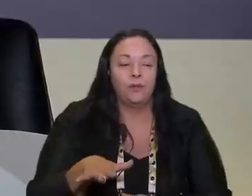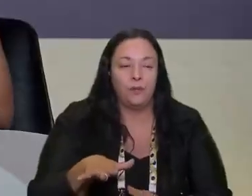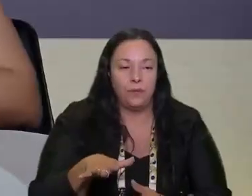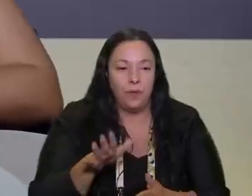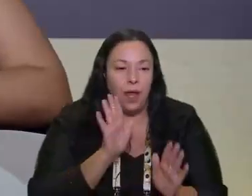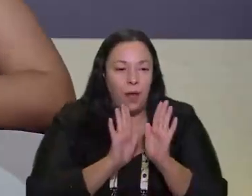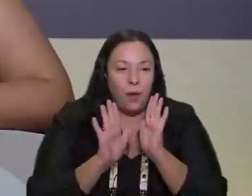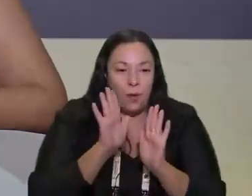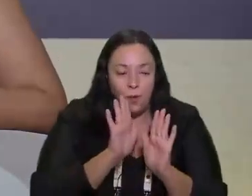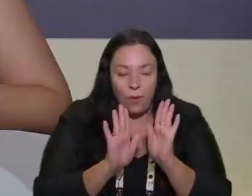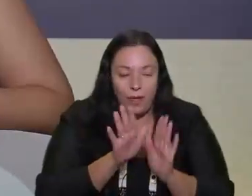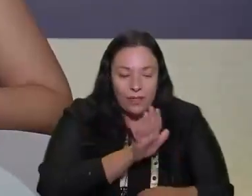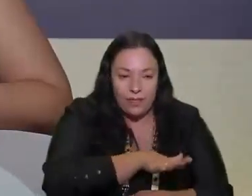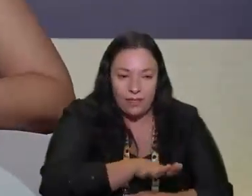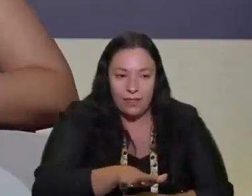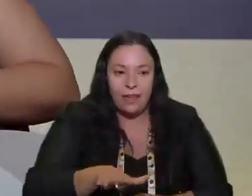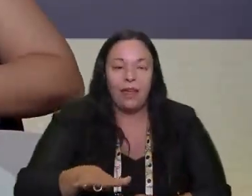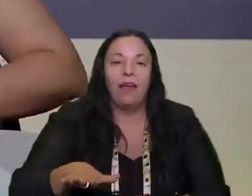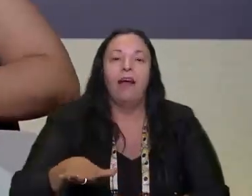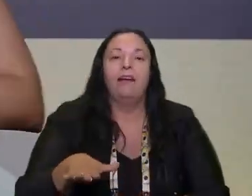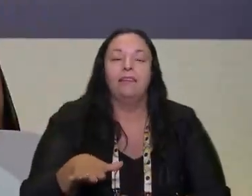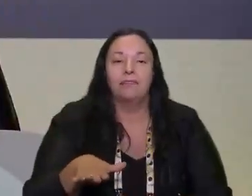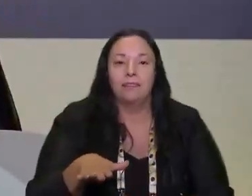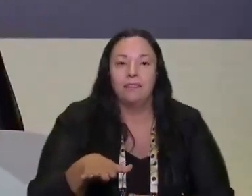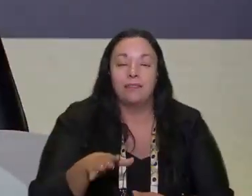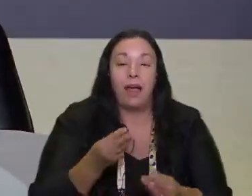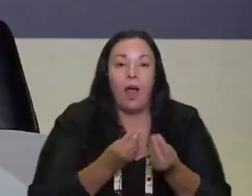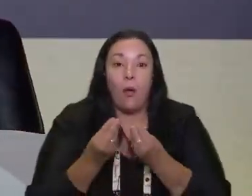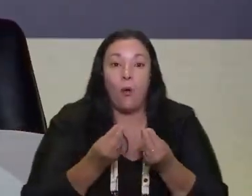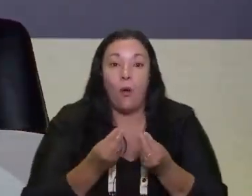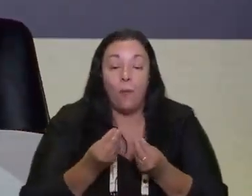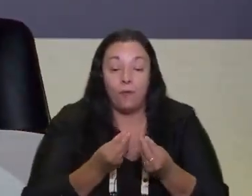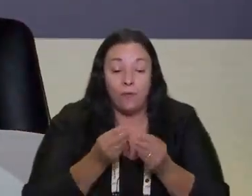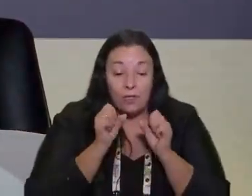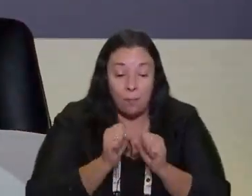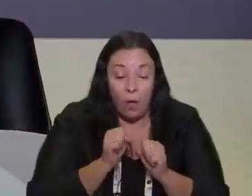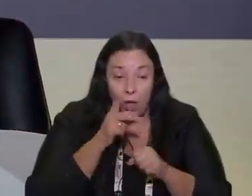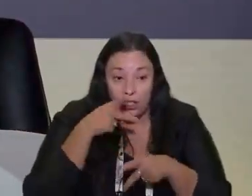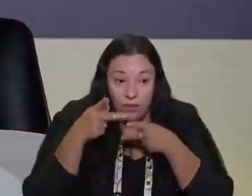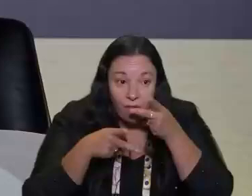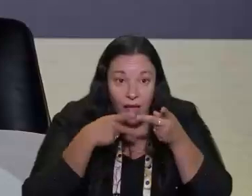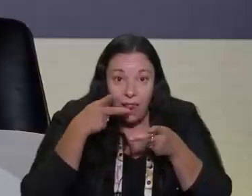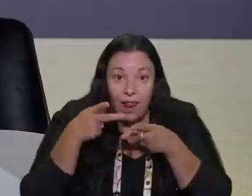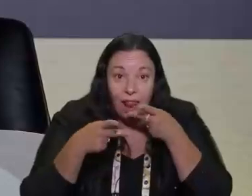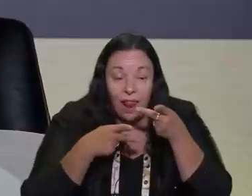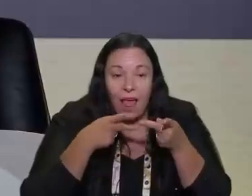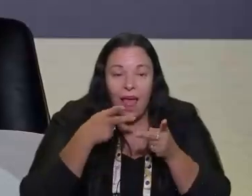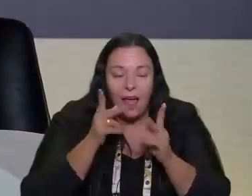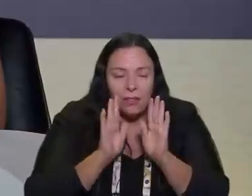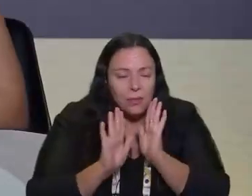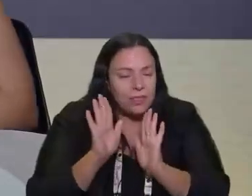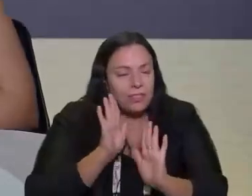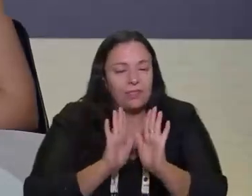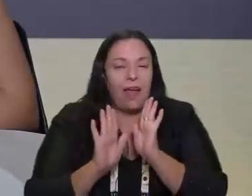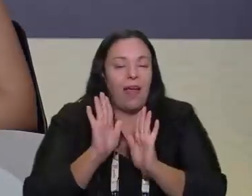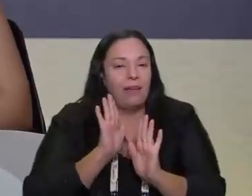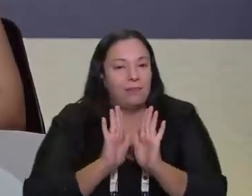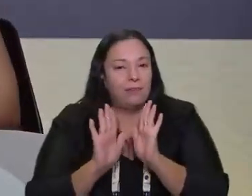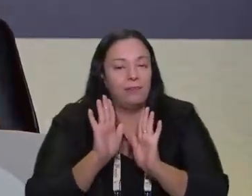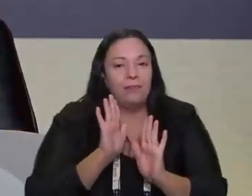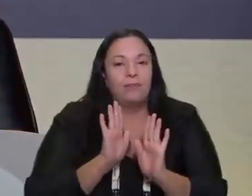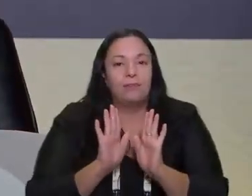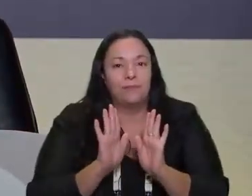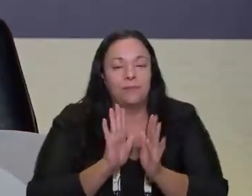trata crianças, aquilo que a Lavínia falou faz um tempo, de como você pode falar com crianças sobre tudo, é só o jeito que você fala que